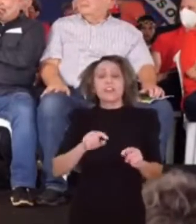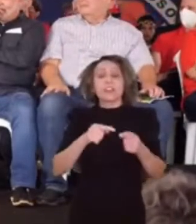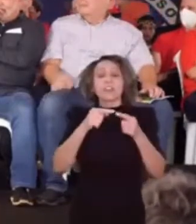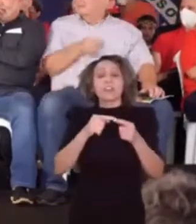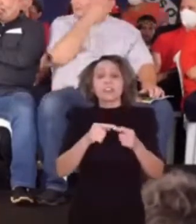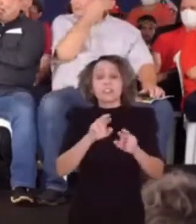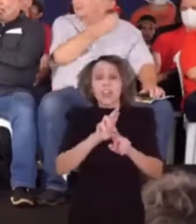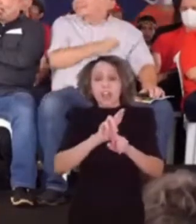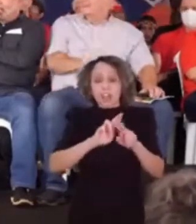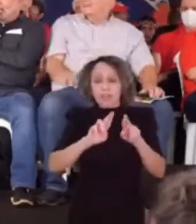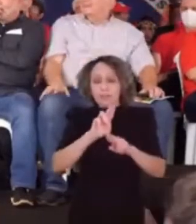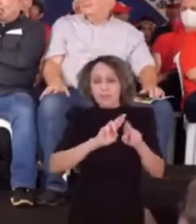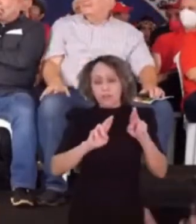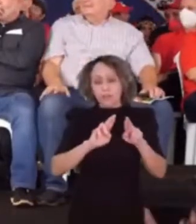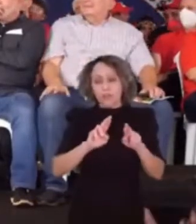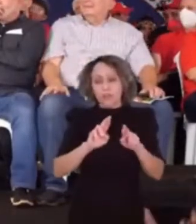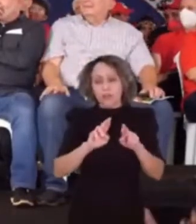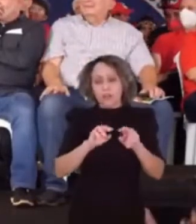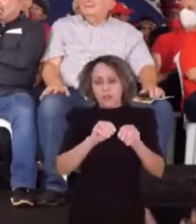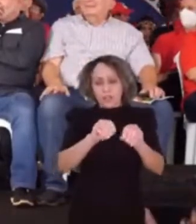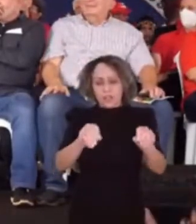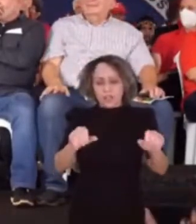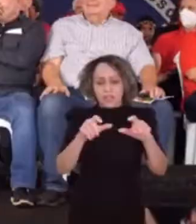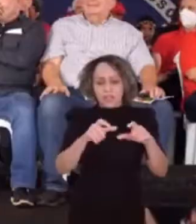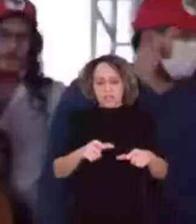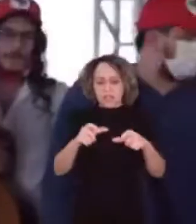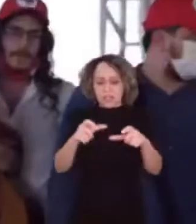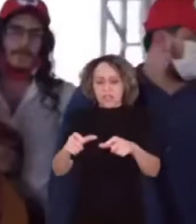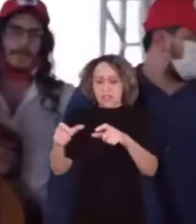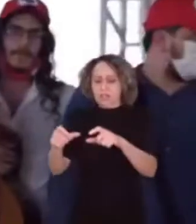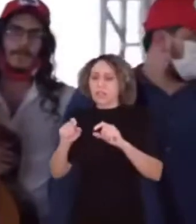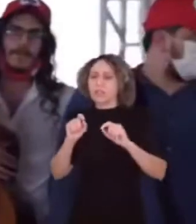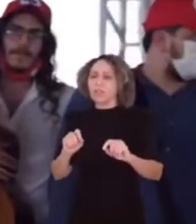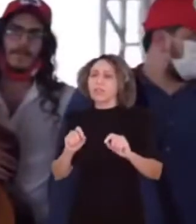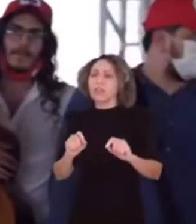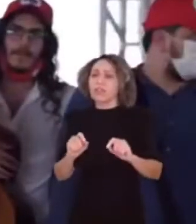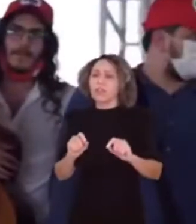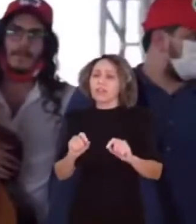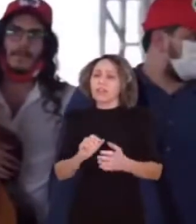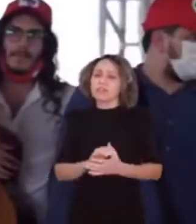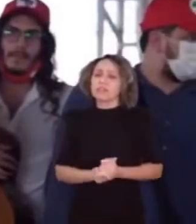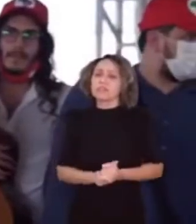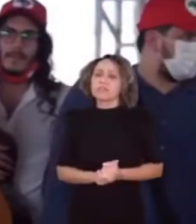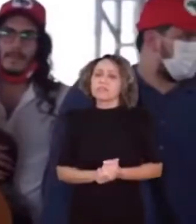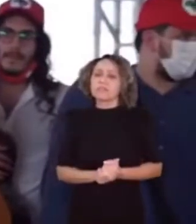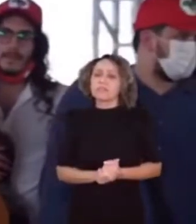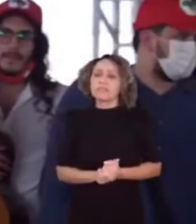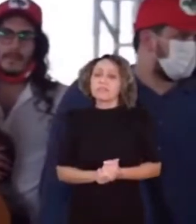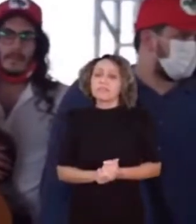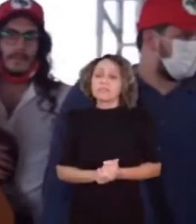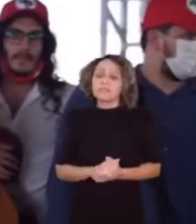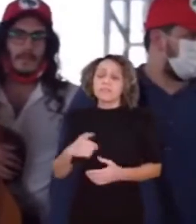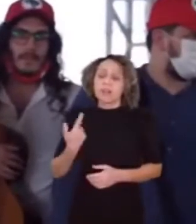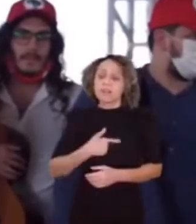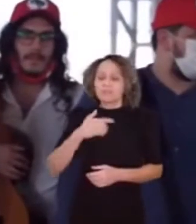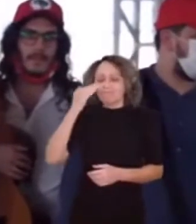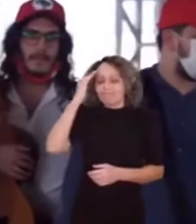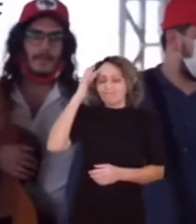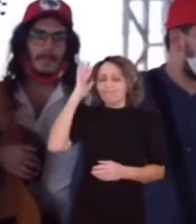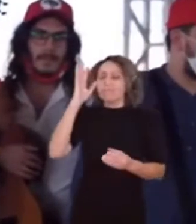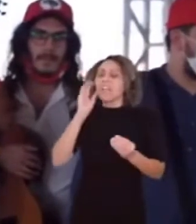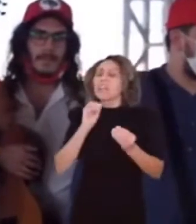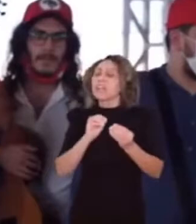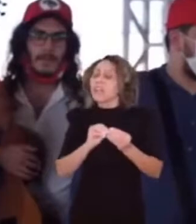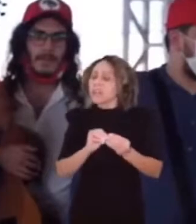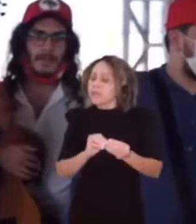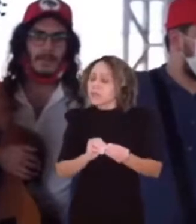acompanhar, nós compreendemos agora que o verdadeiro objetivo da reforma agrária não